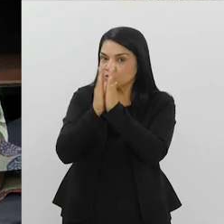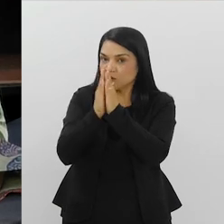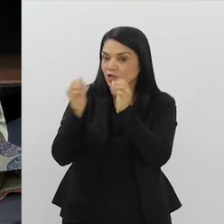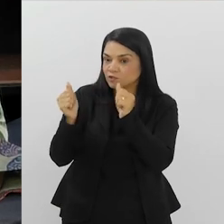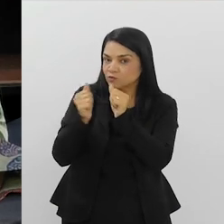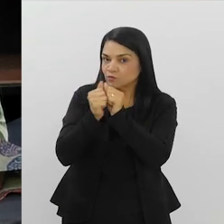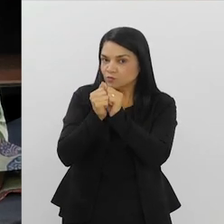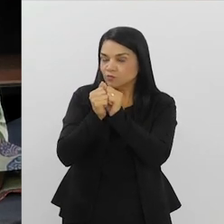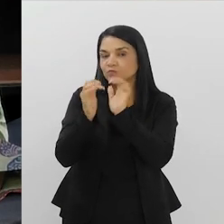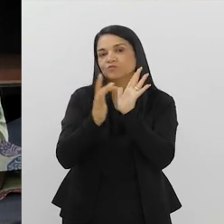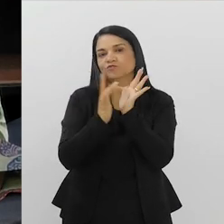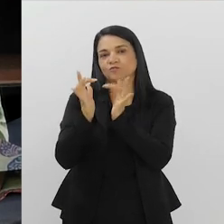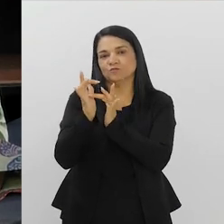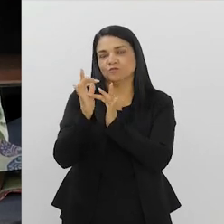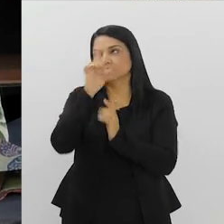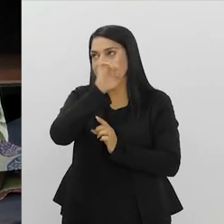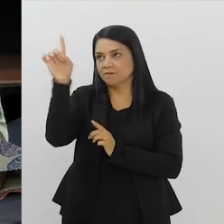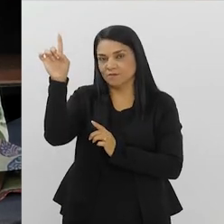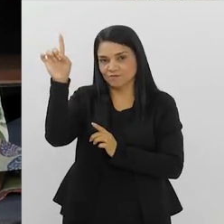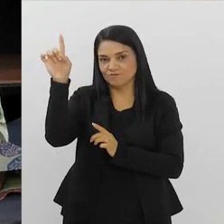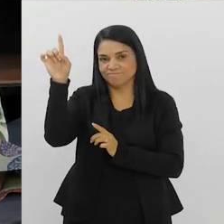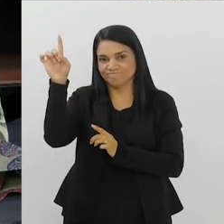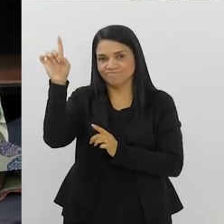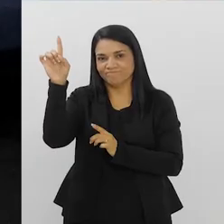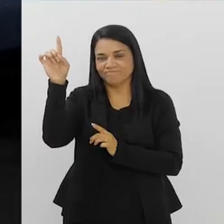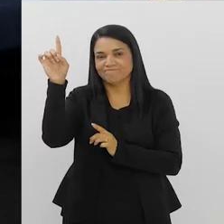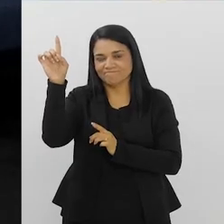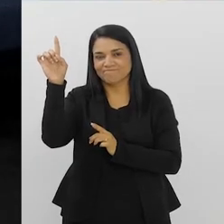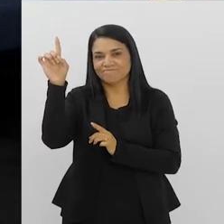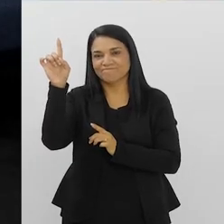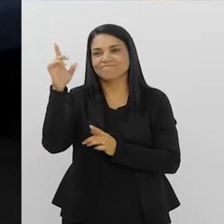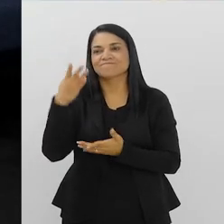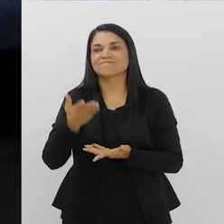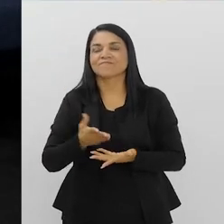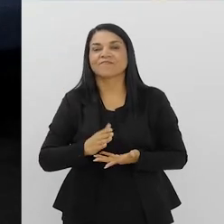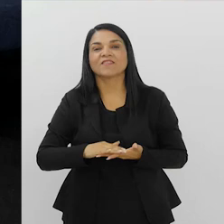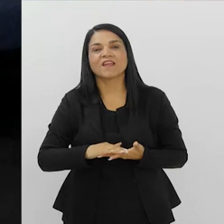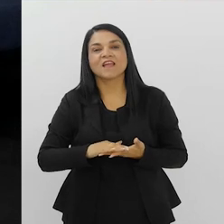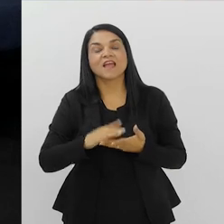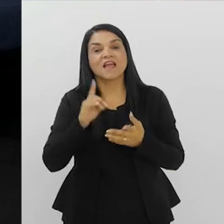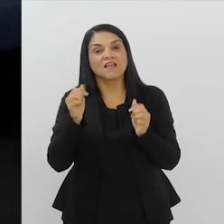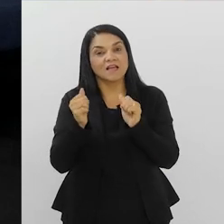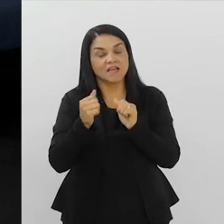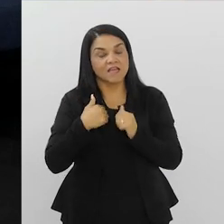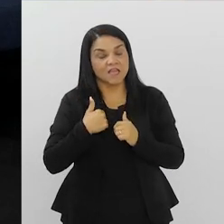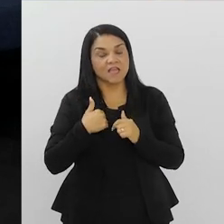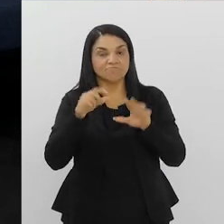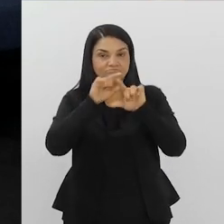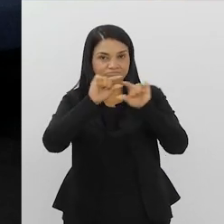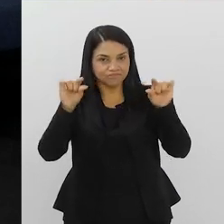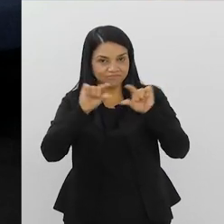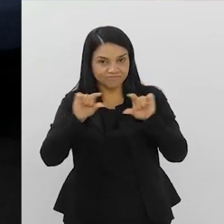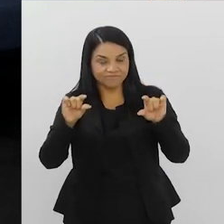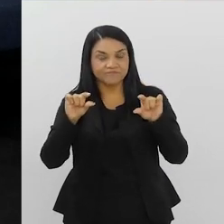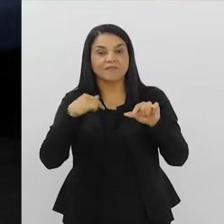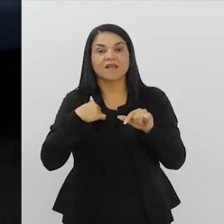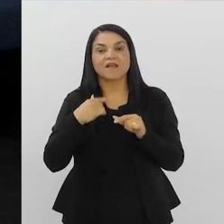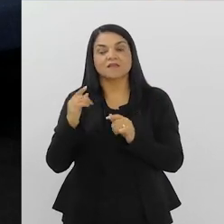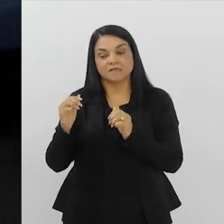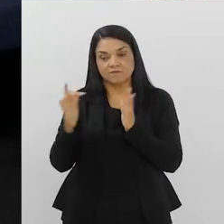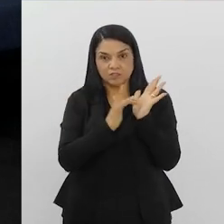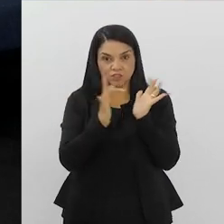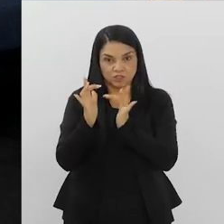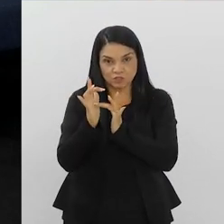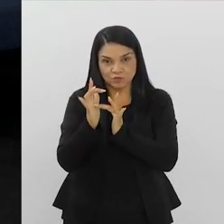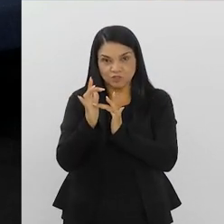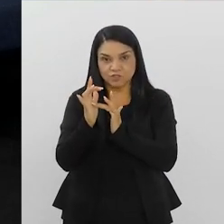lançamento através de mim chegarás ao pai que legal lembro bem nós temos isso gravado aqui na TV